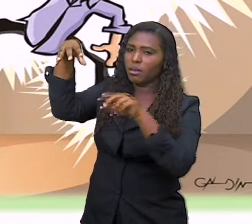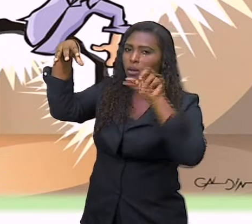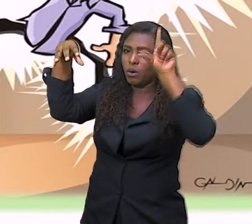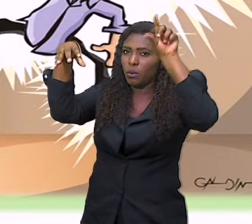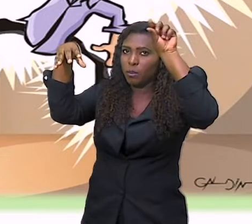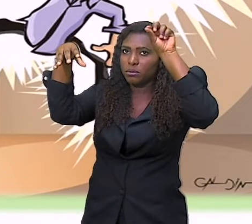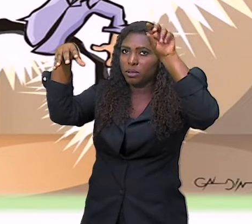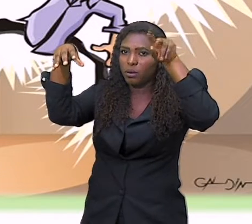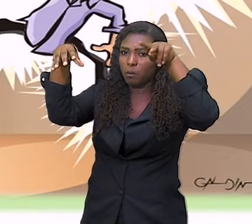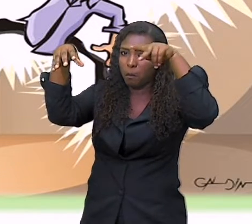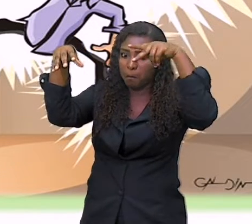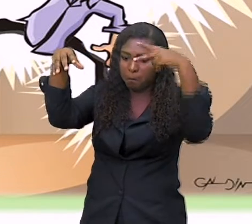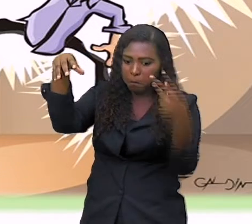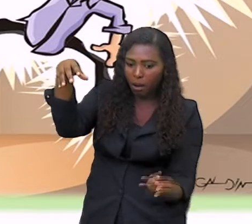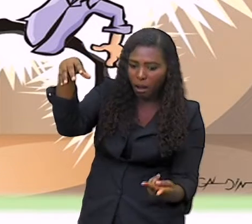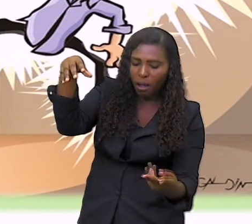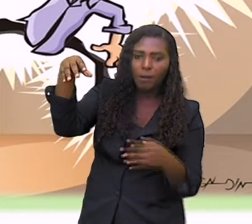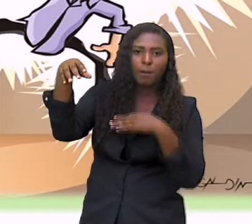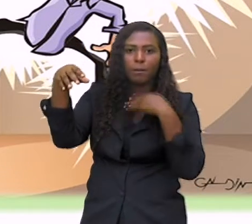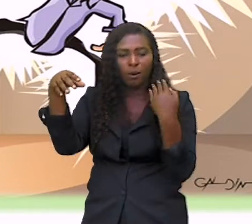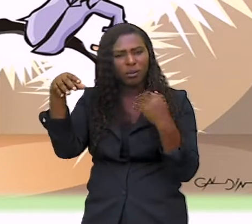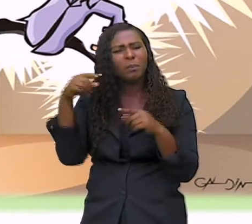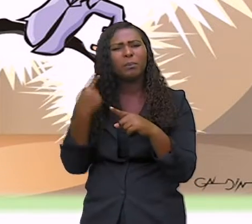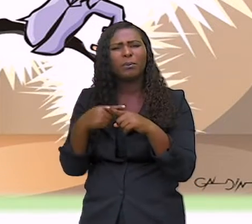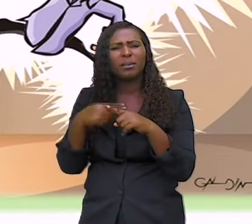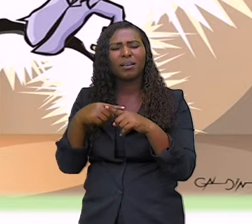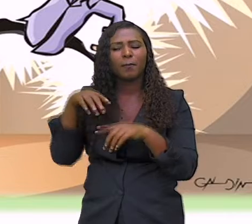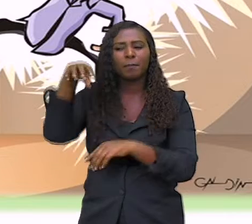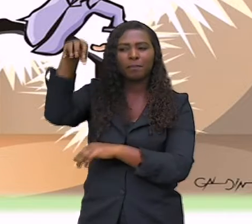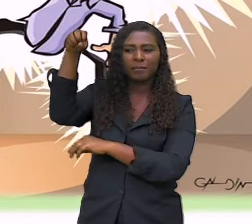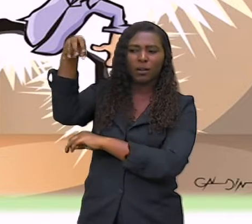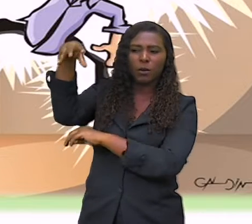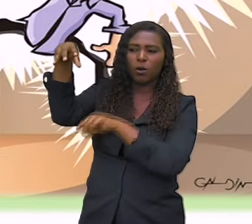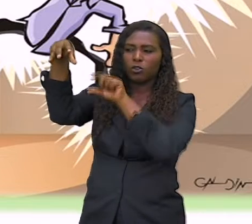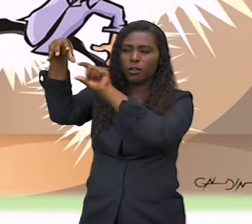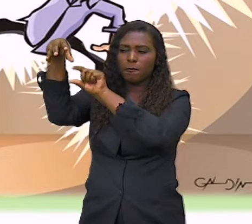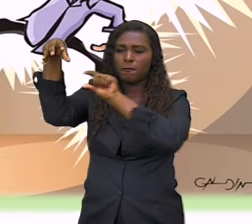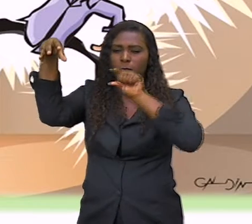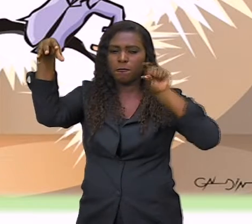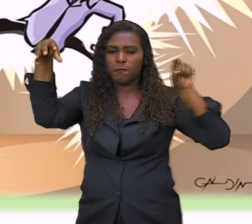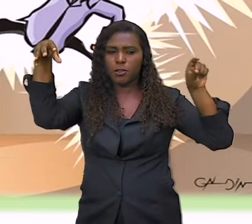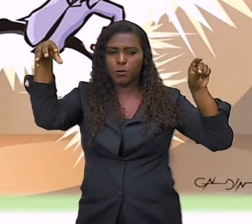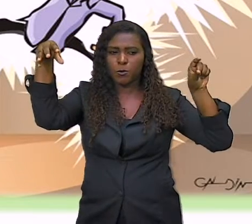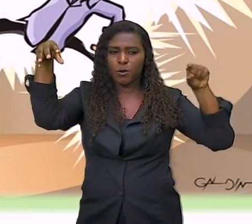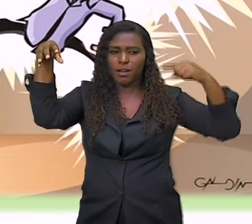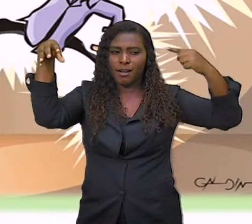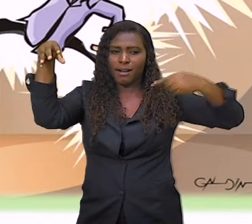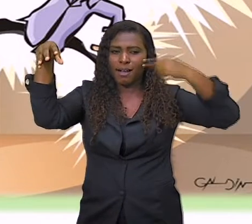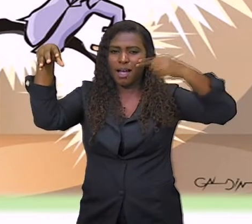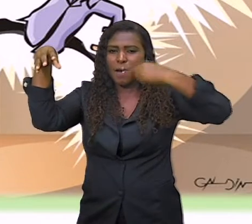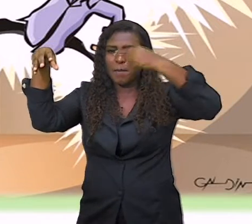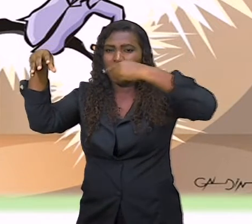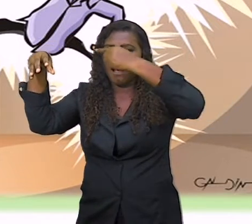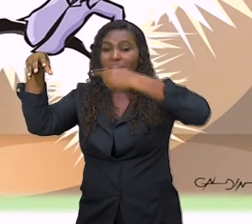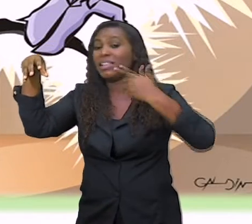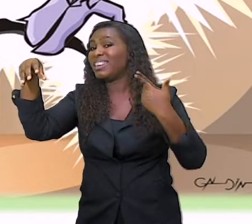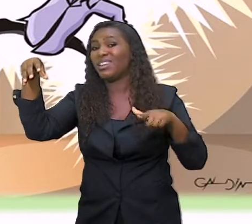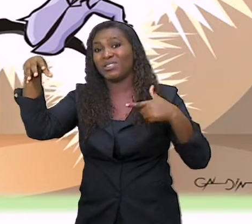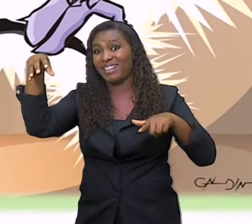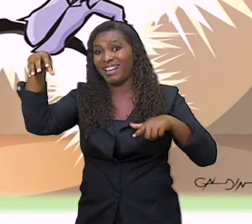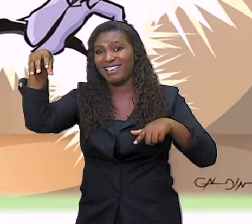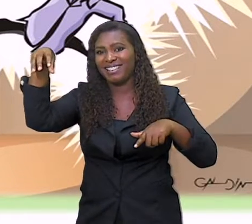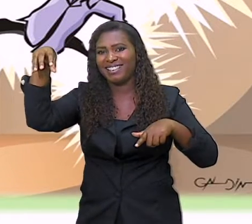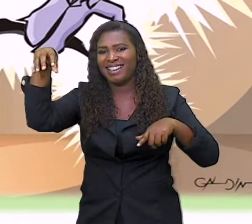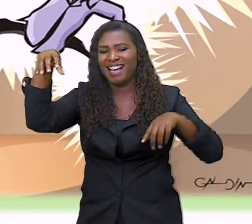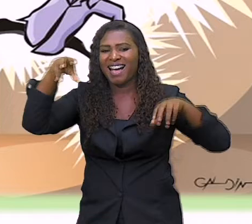e empoleram, eles pousam, né, sobre os fios que às vezes estão desencapados, tomam